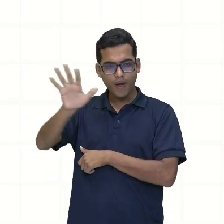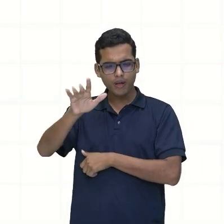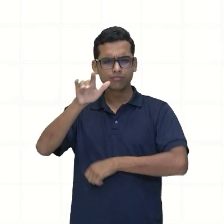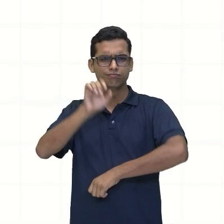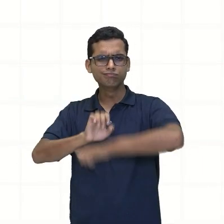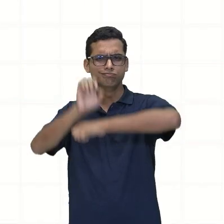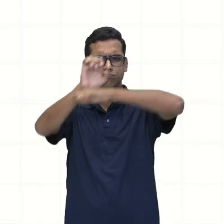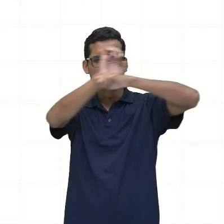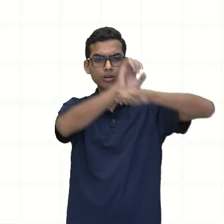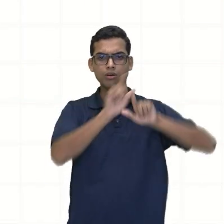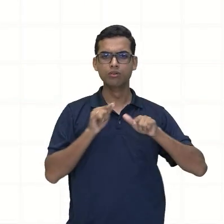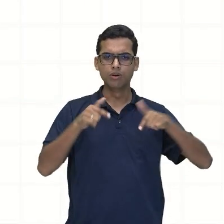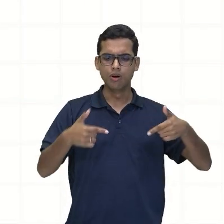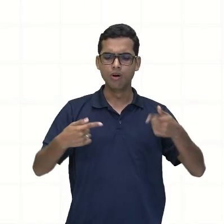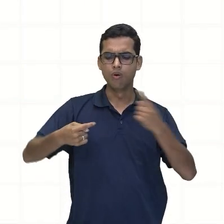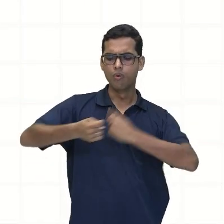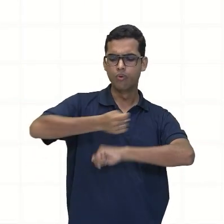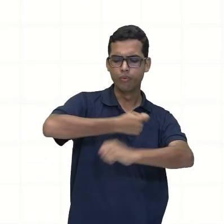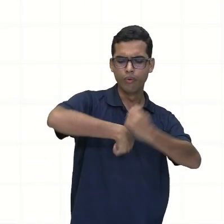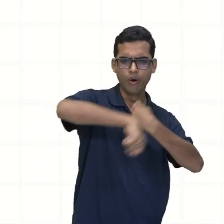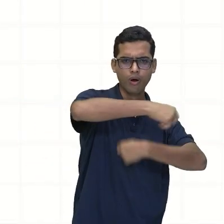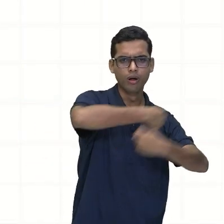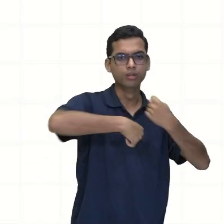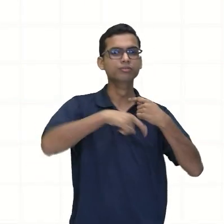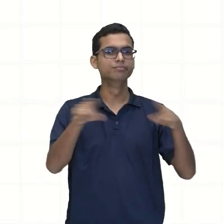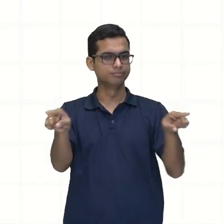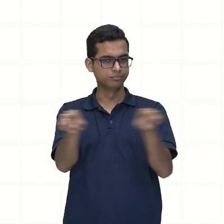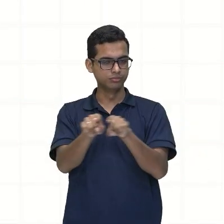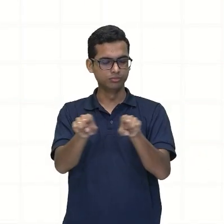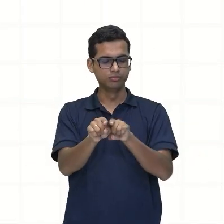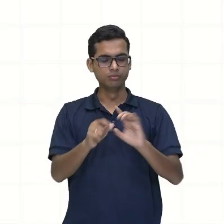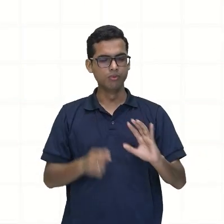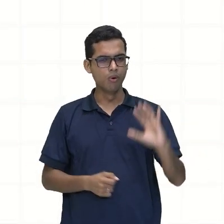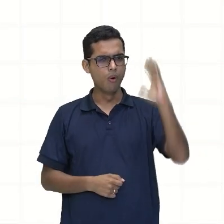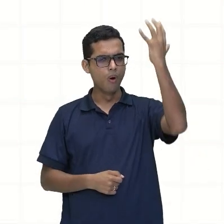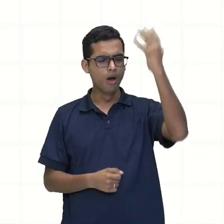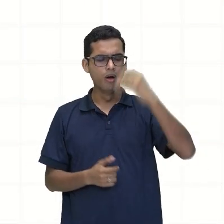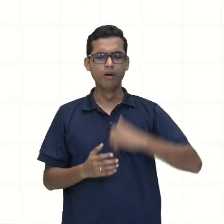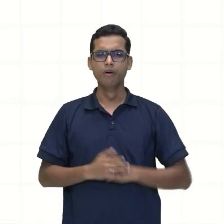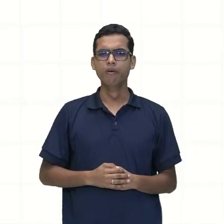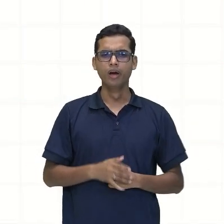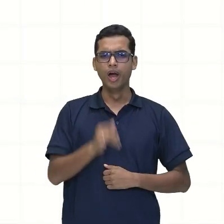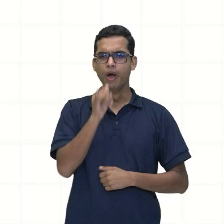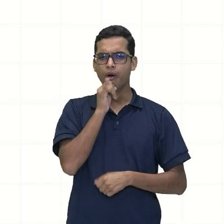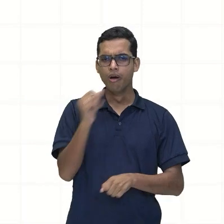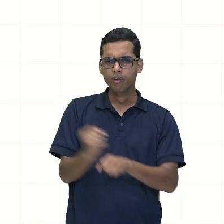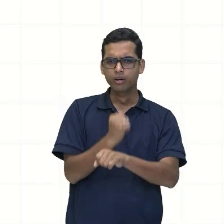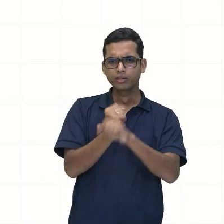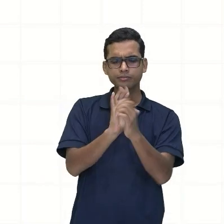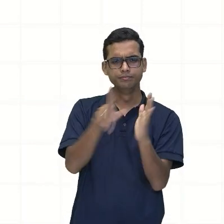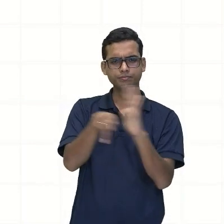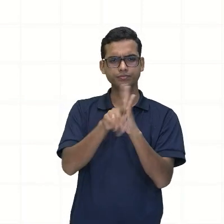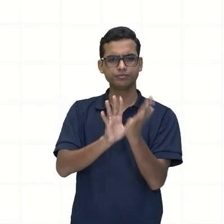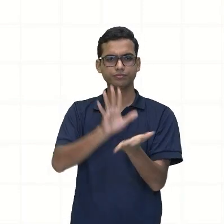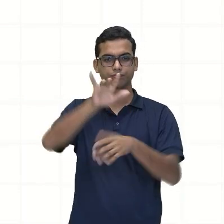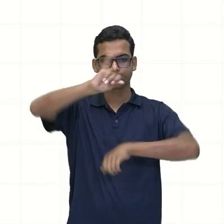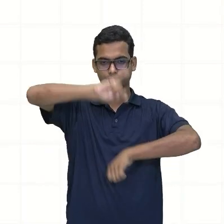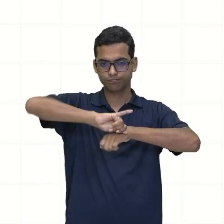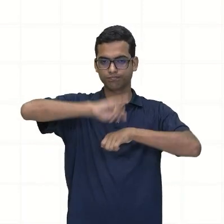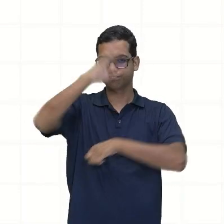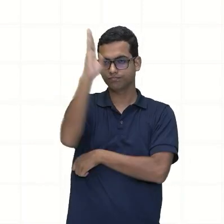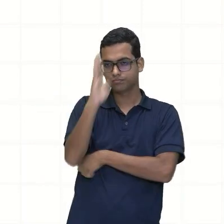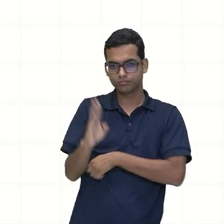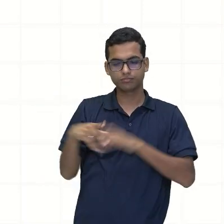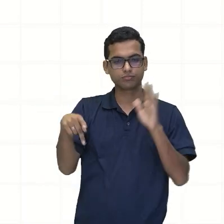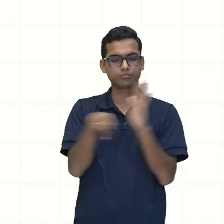né? Predominantes em cada um desses estados. A construção de Brasília também, ali na região centro-oeste, né? Que nós